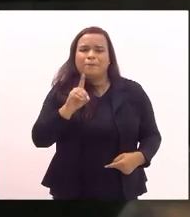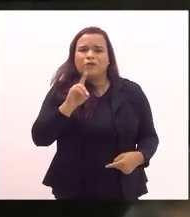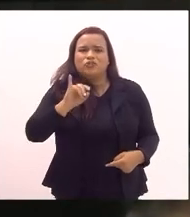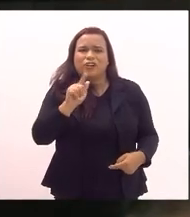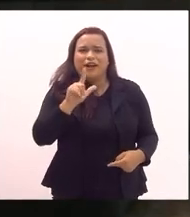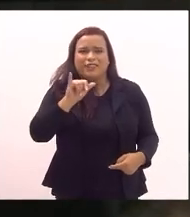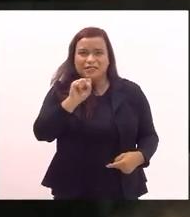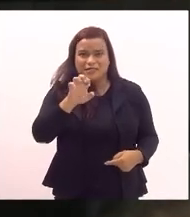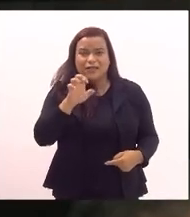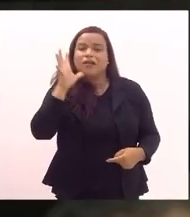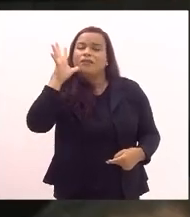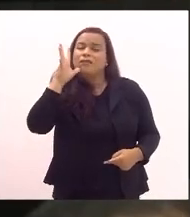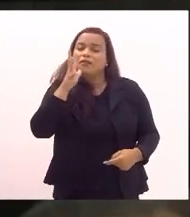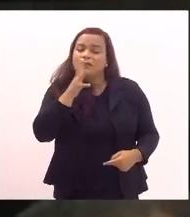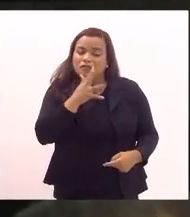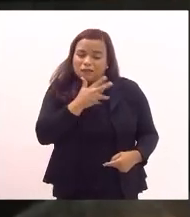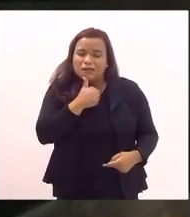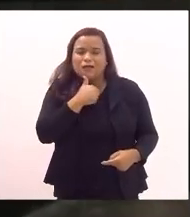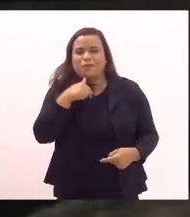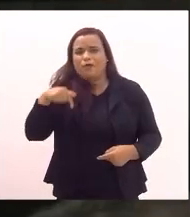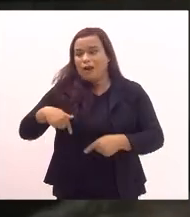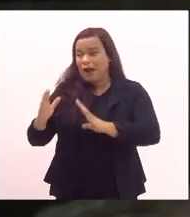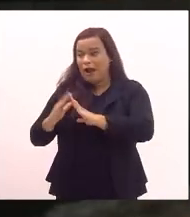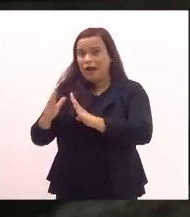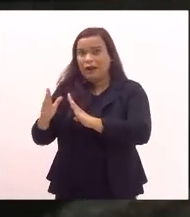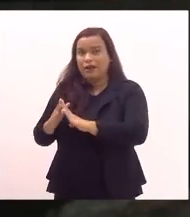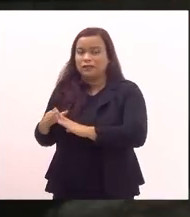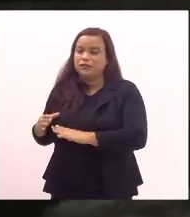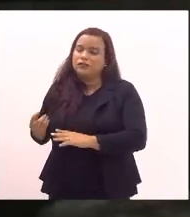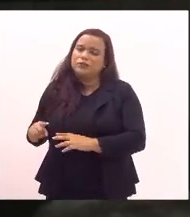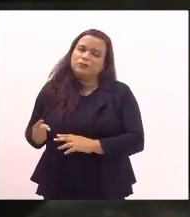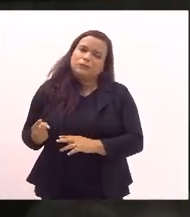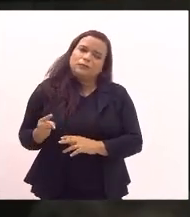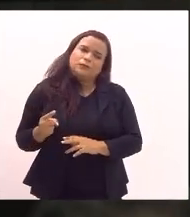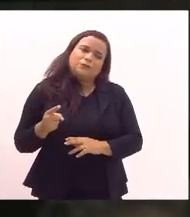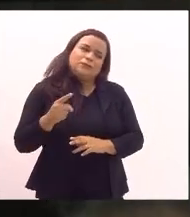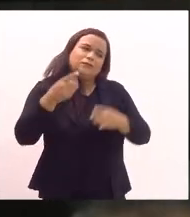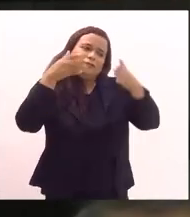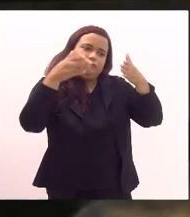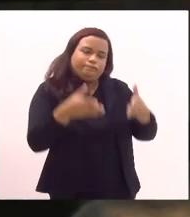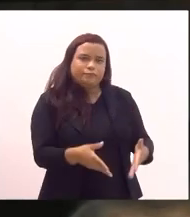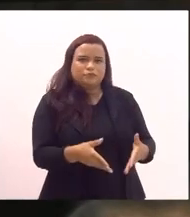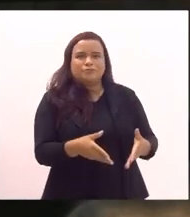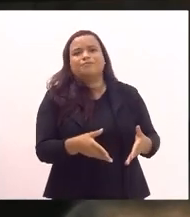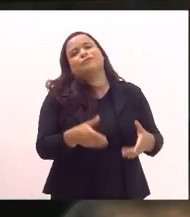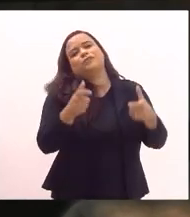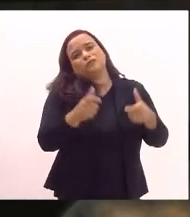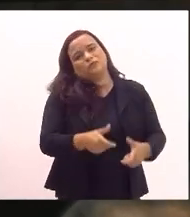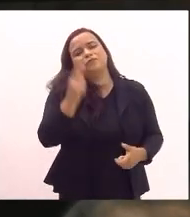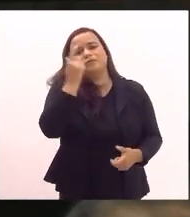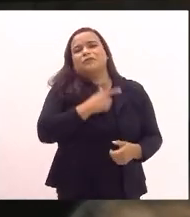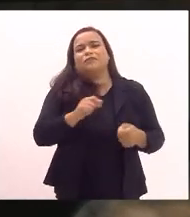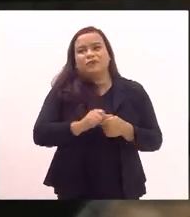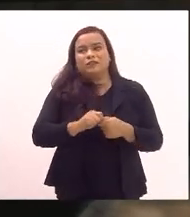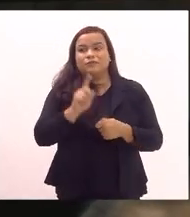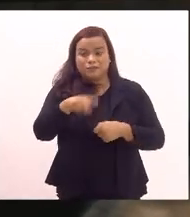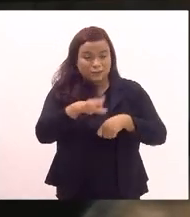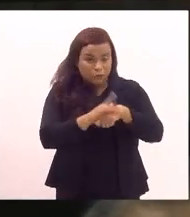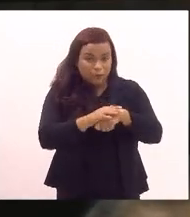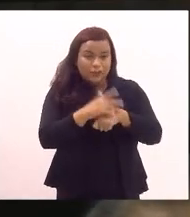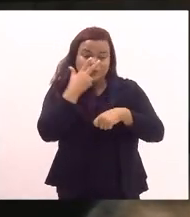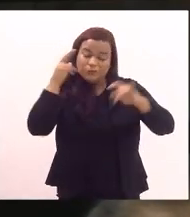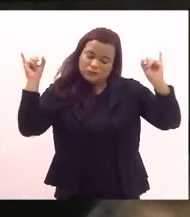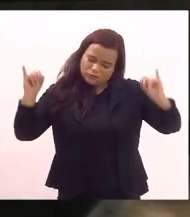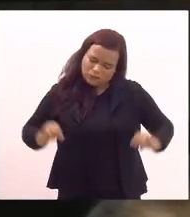muito tempo do seu município até chegar no local que tem que fazer hemodiálise é uma doença que